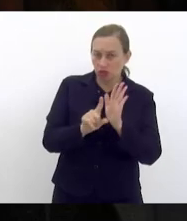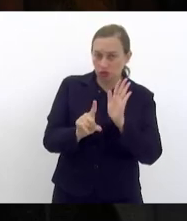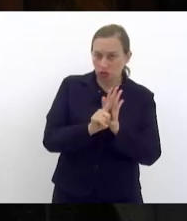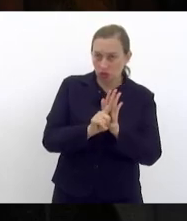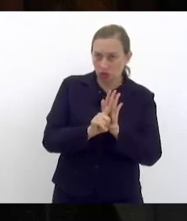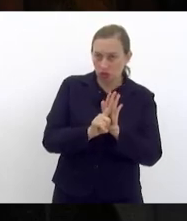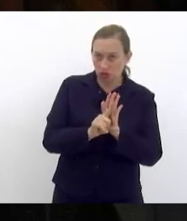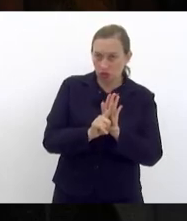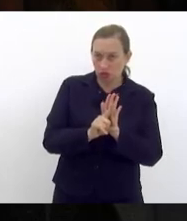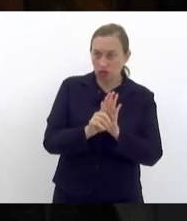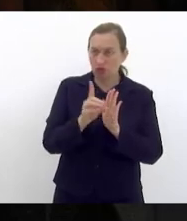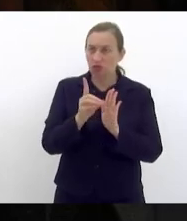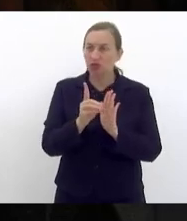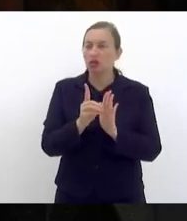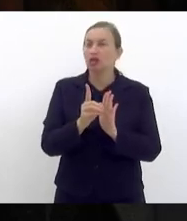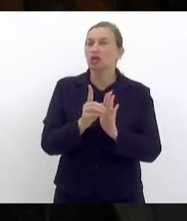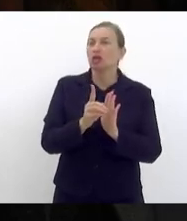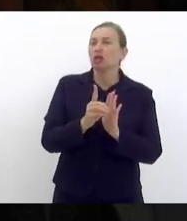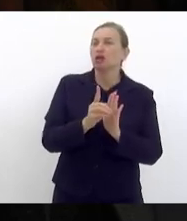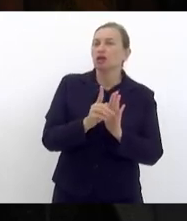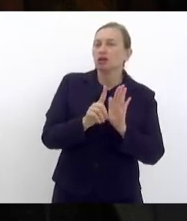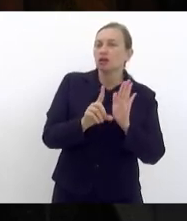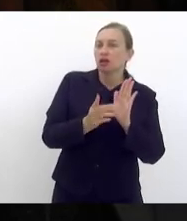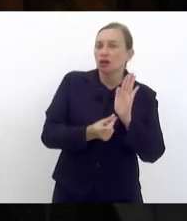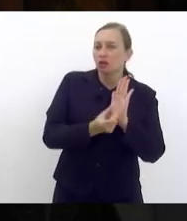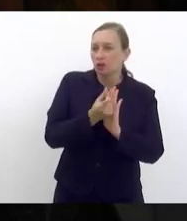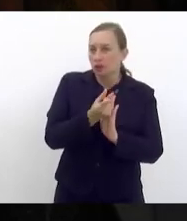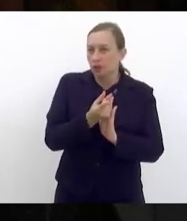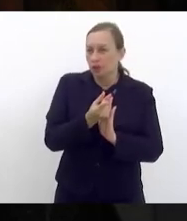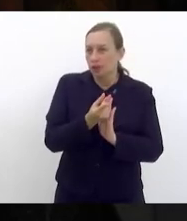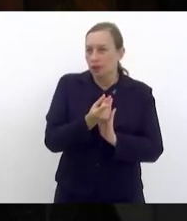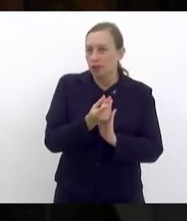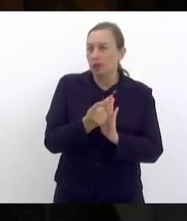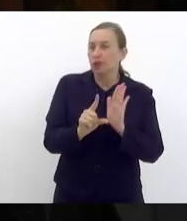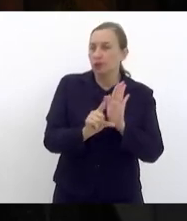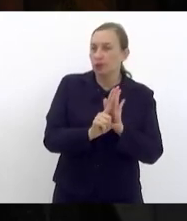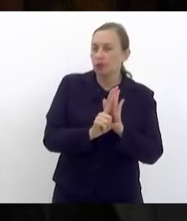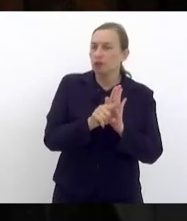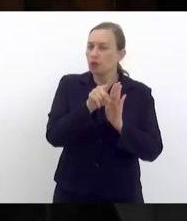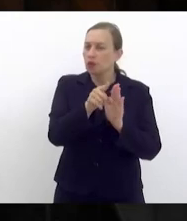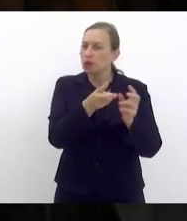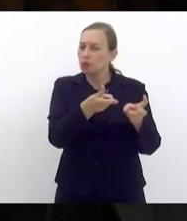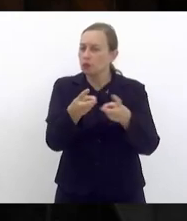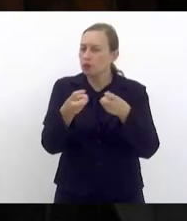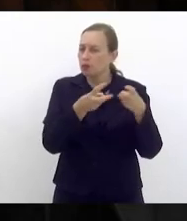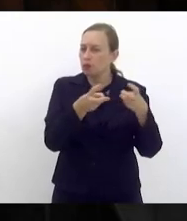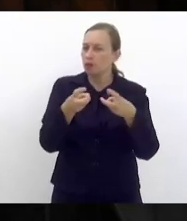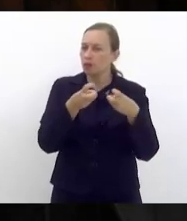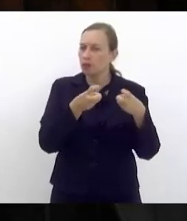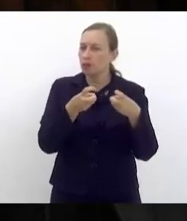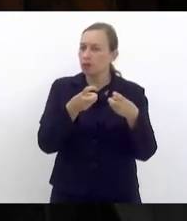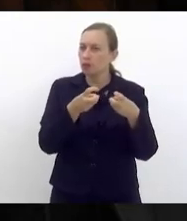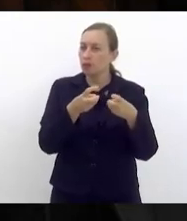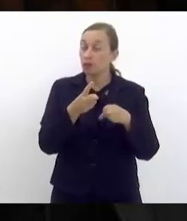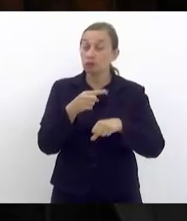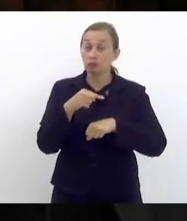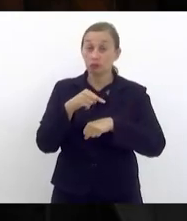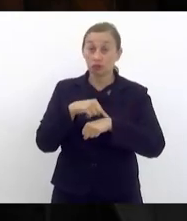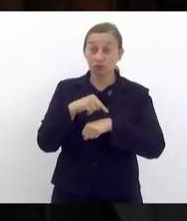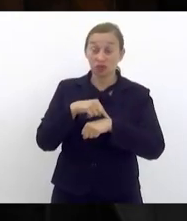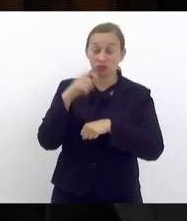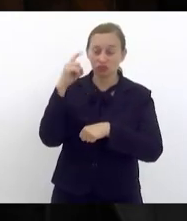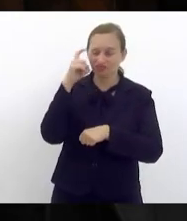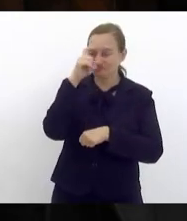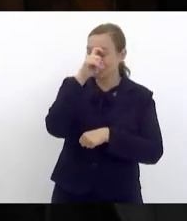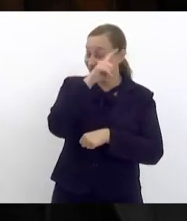das diretrizes orçamentárias. E lá estamos verificando os tempos